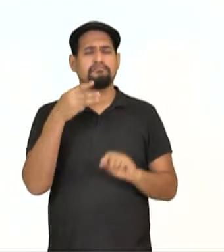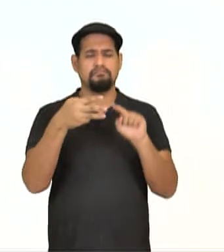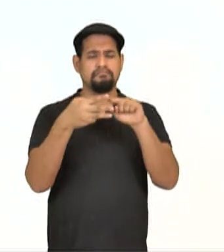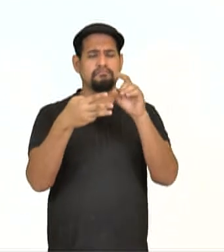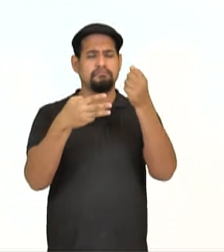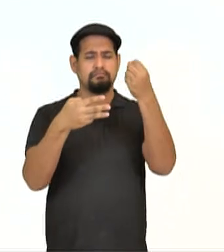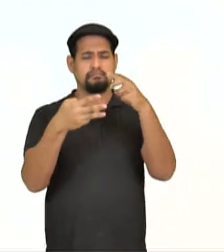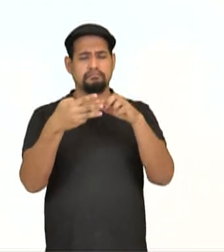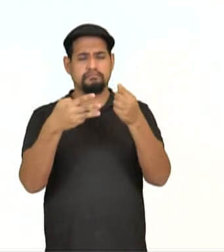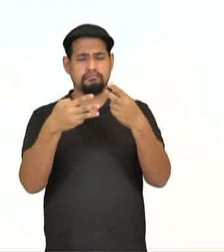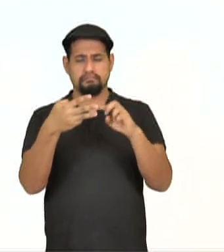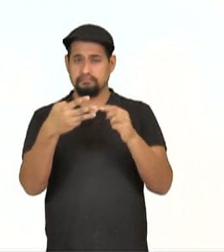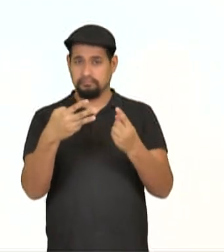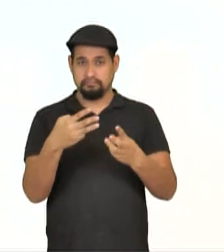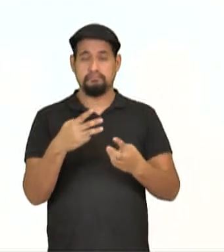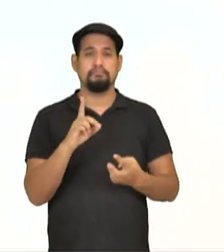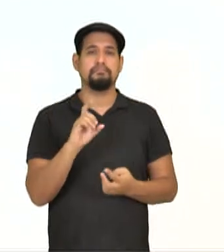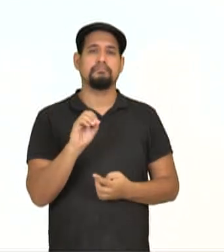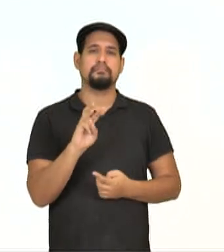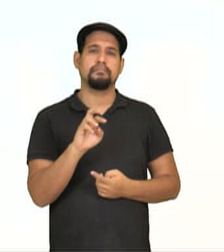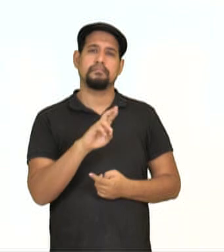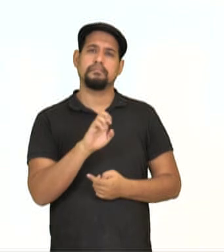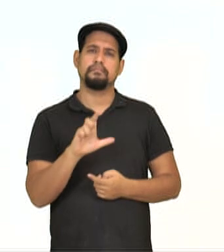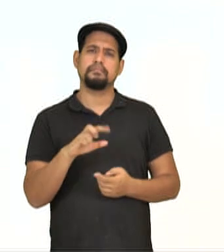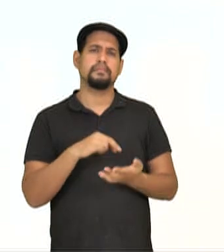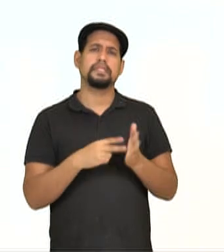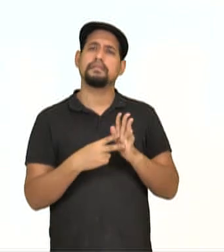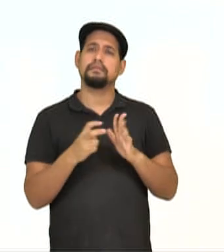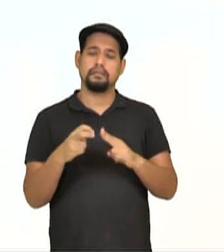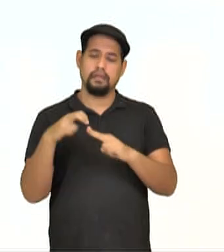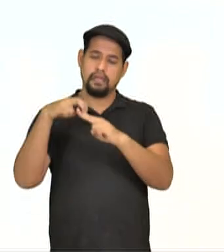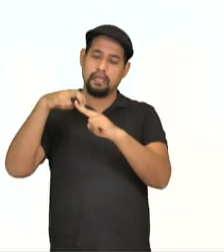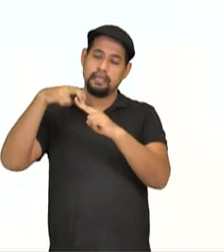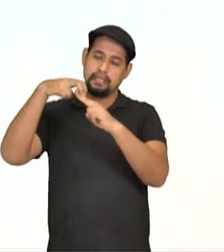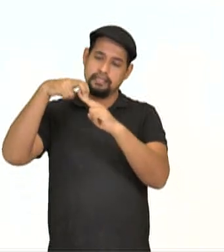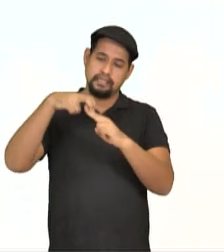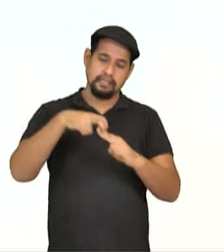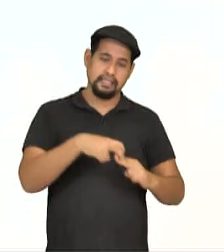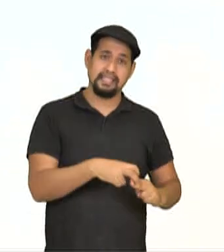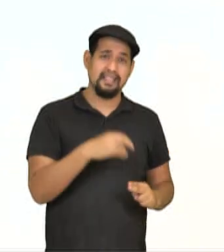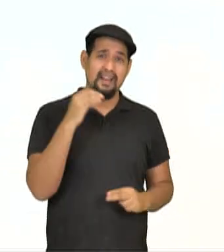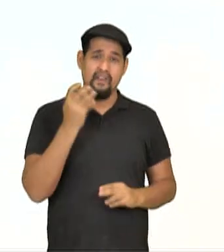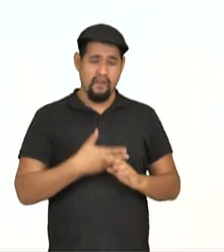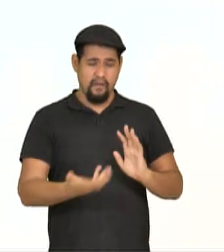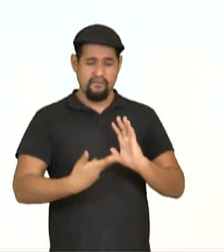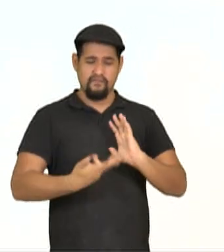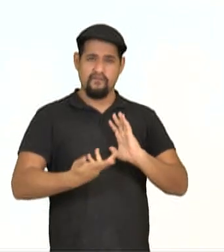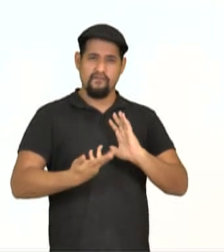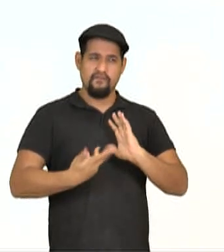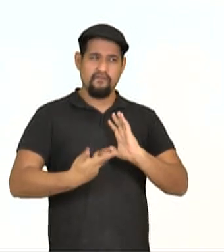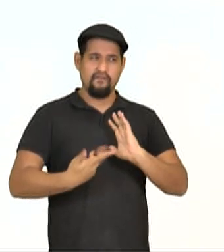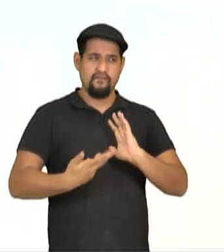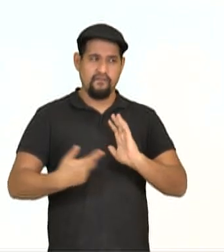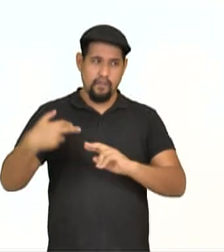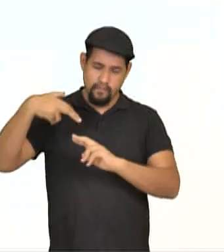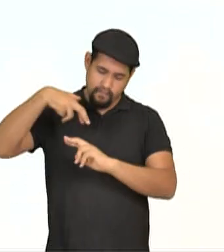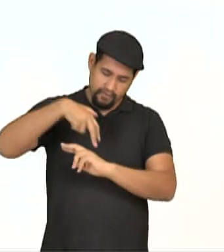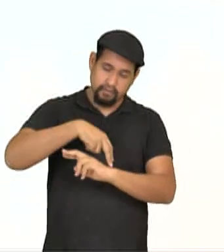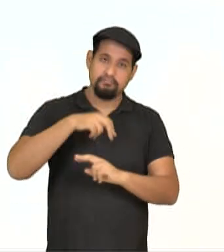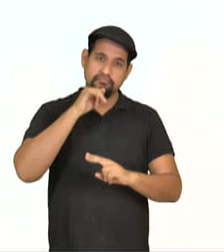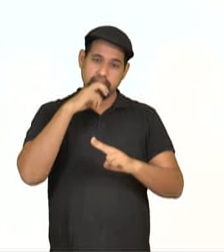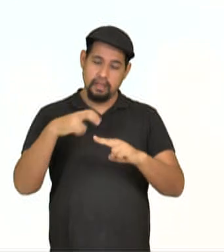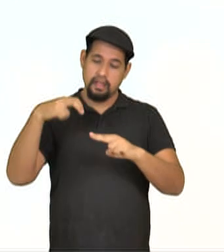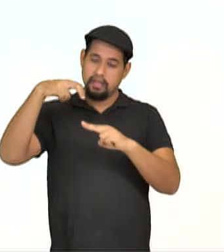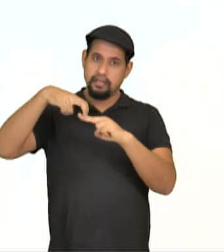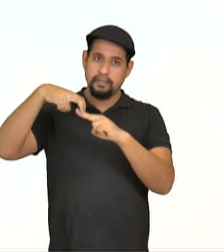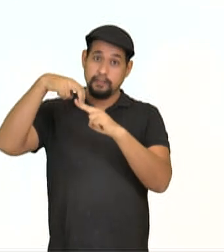delas? O downhill speed ou stand-up é a descida de ladeira na maior velocidade possível. Então, em pé na prancha,